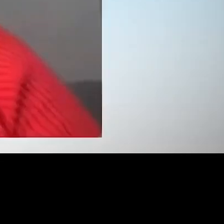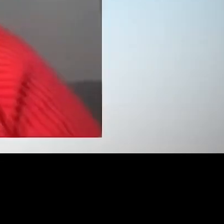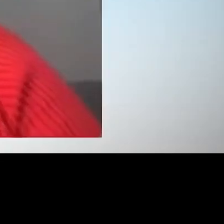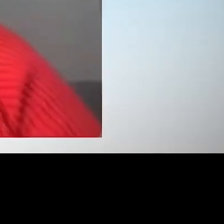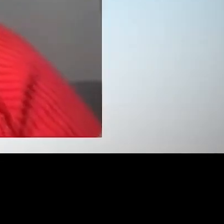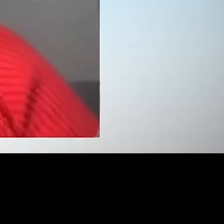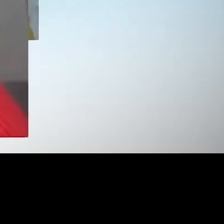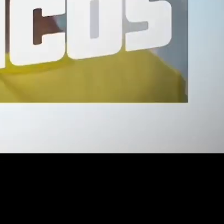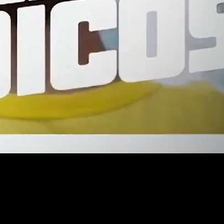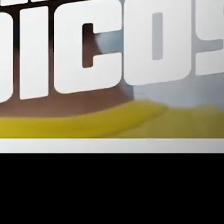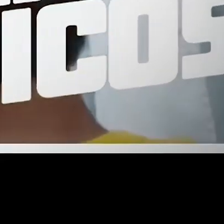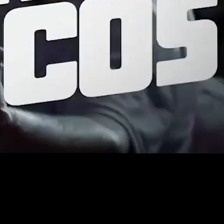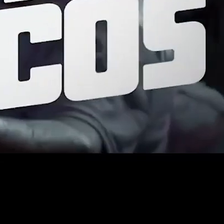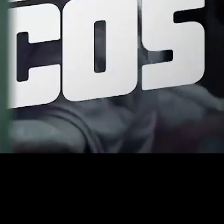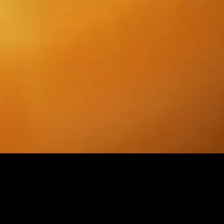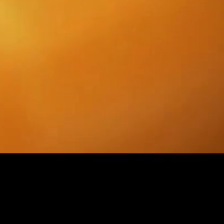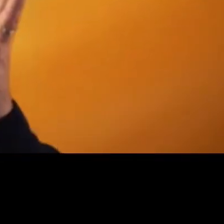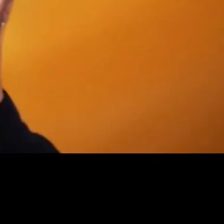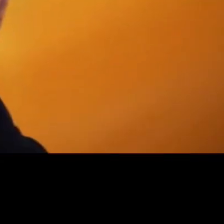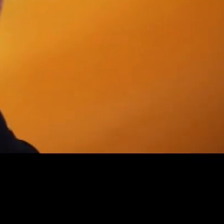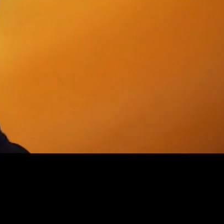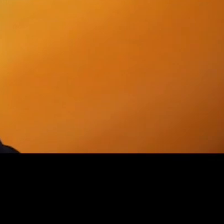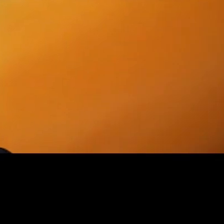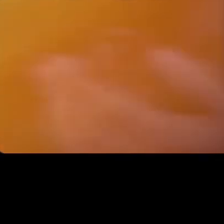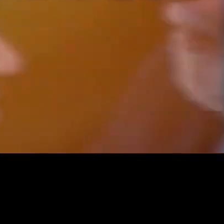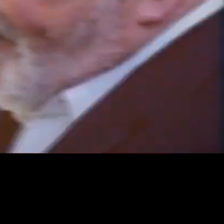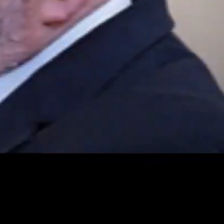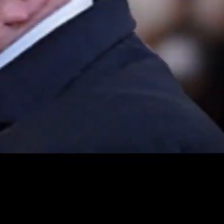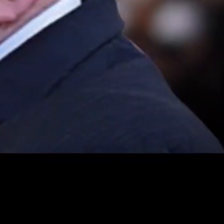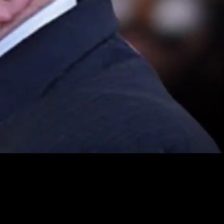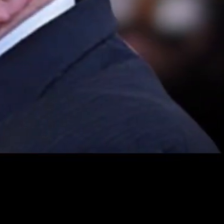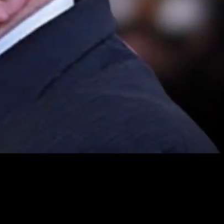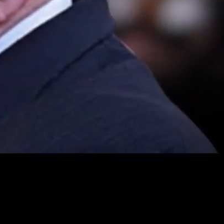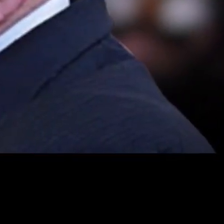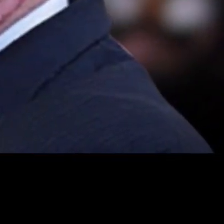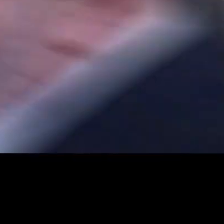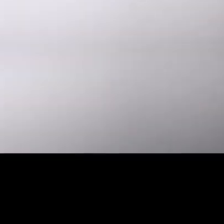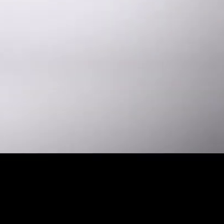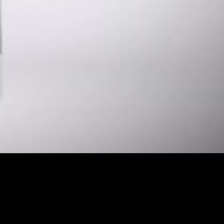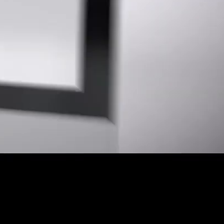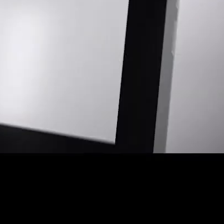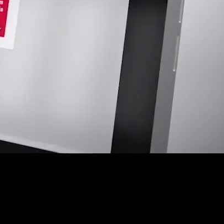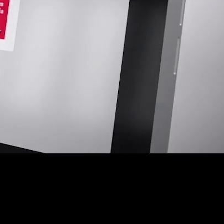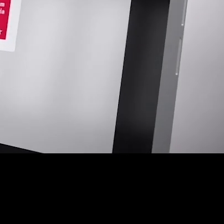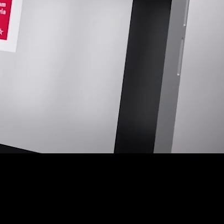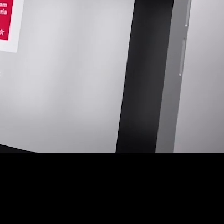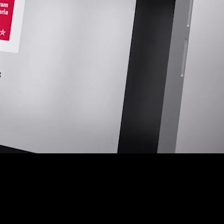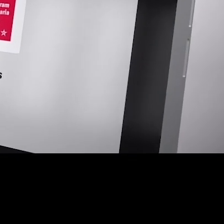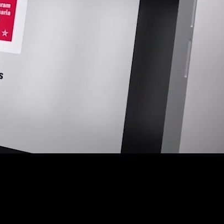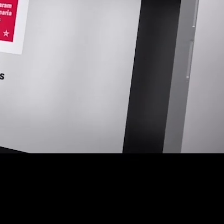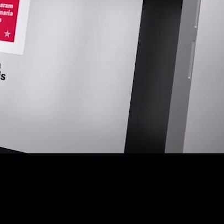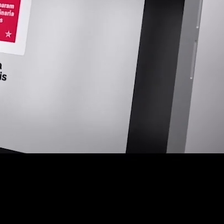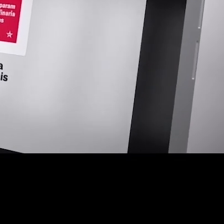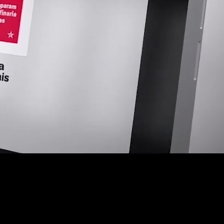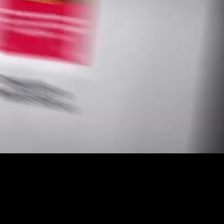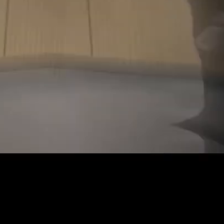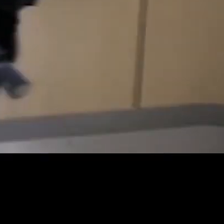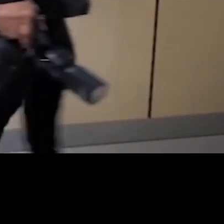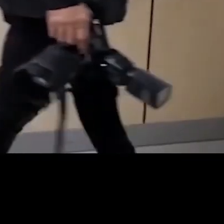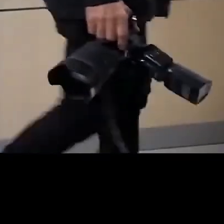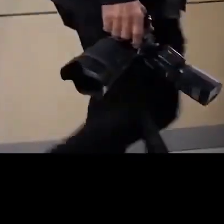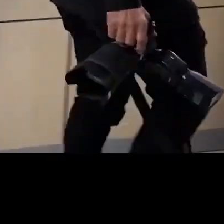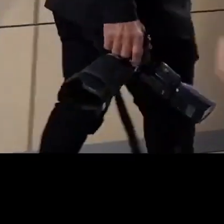gente, todo mundo merece investimento. Para quem já é da casa, siga em sintonia com a